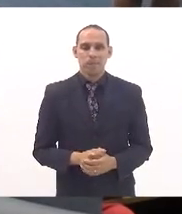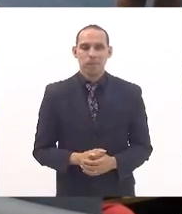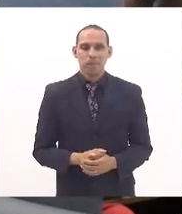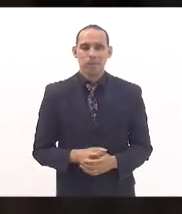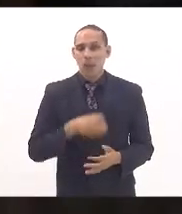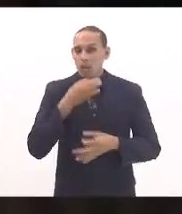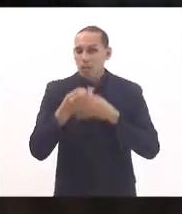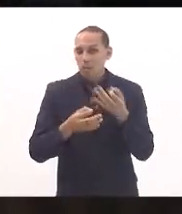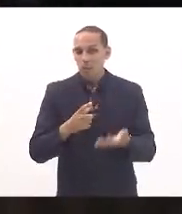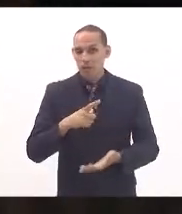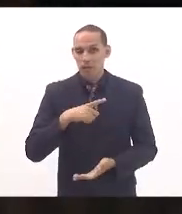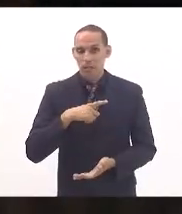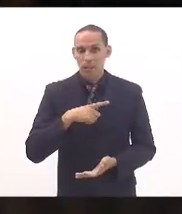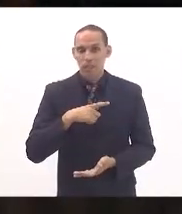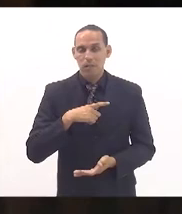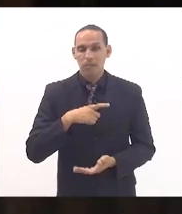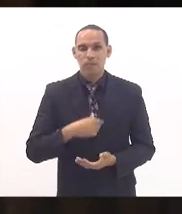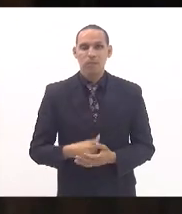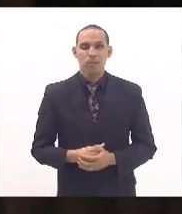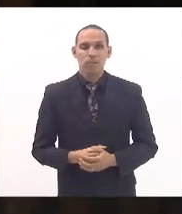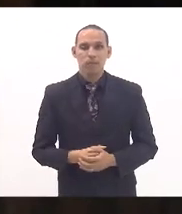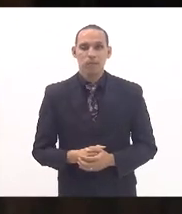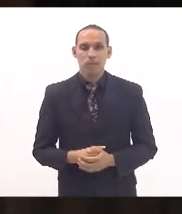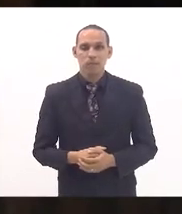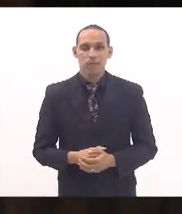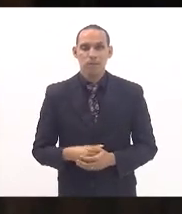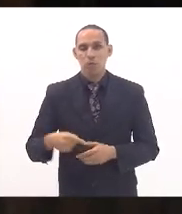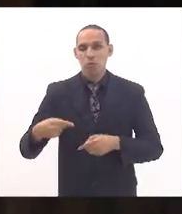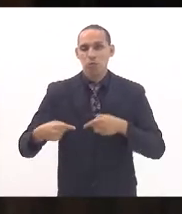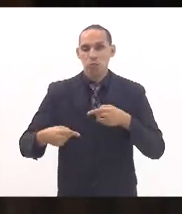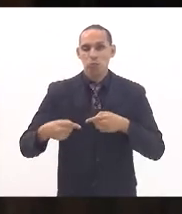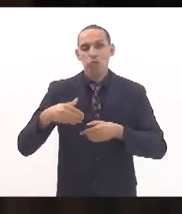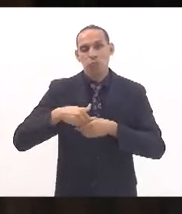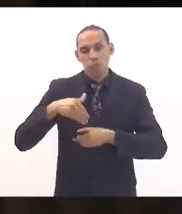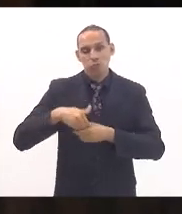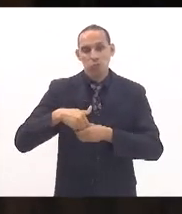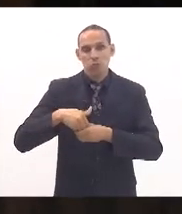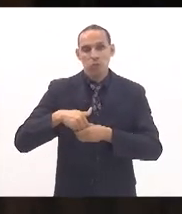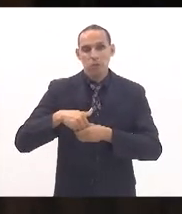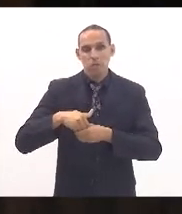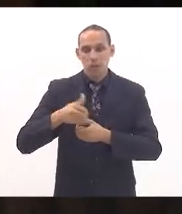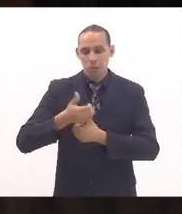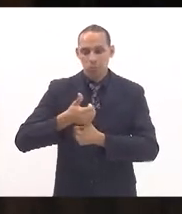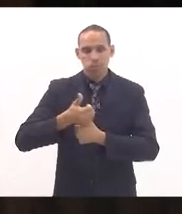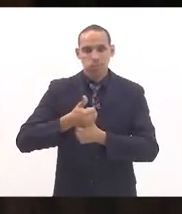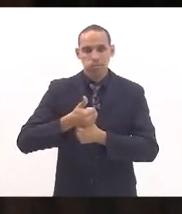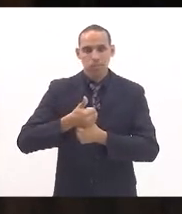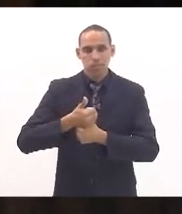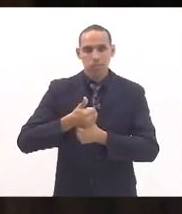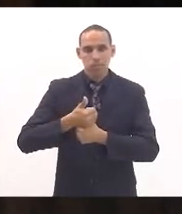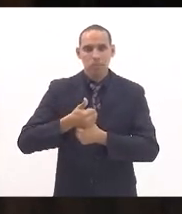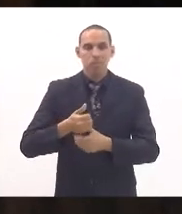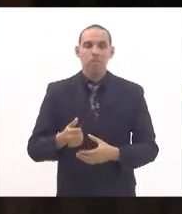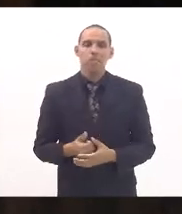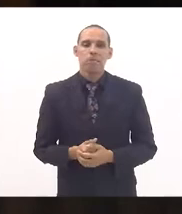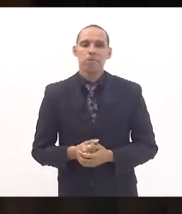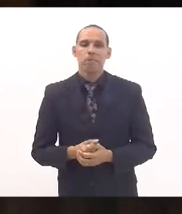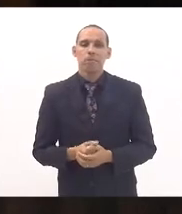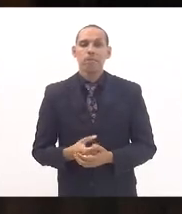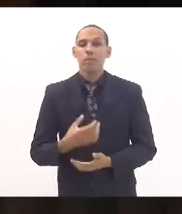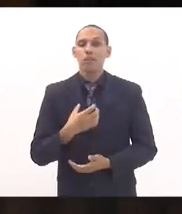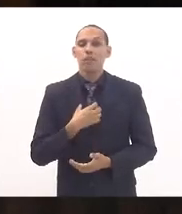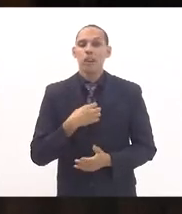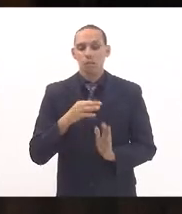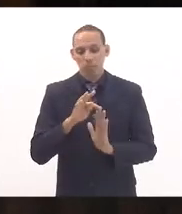Os pareceres emitidos em votação, o substitutivo, com forma de